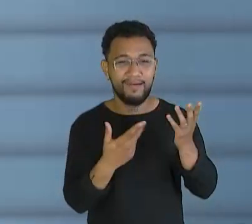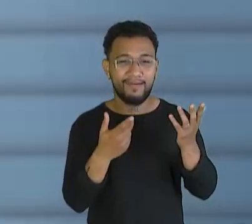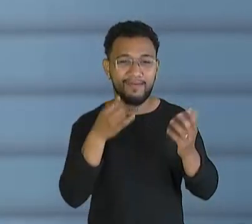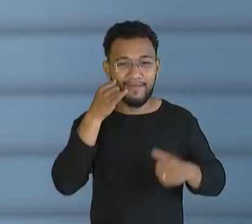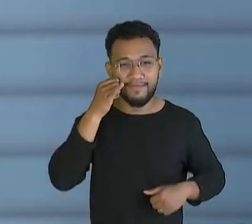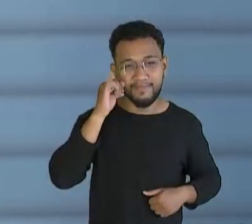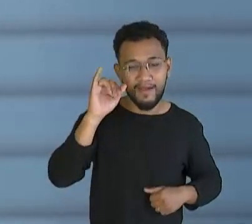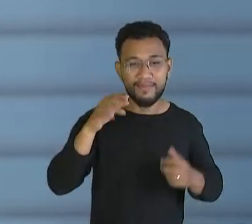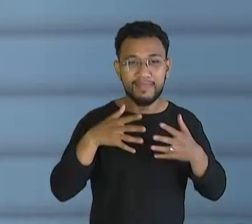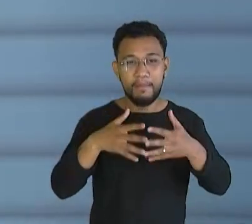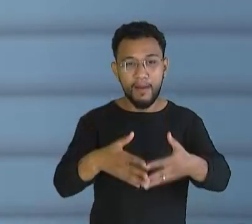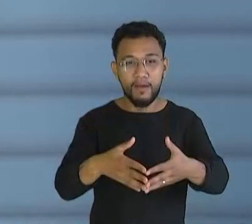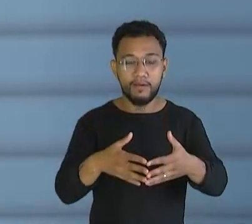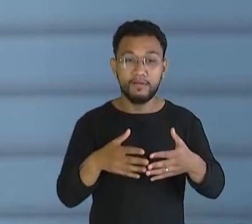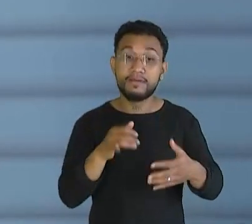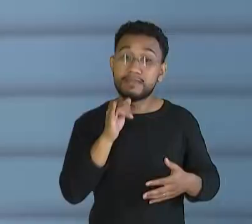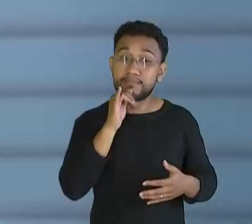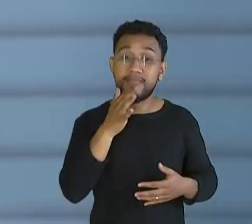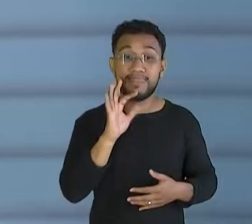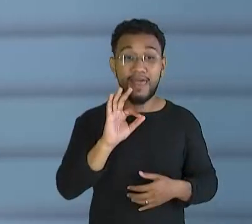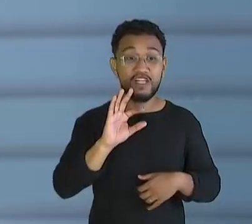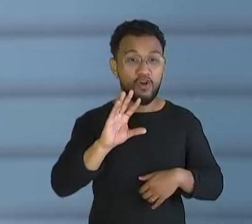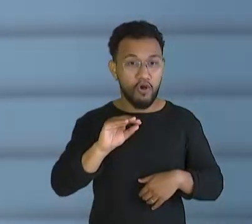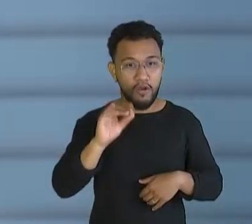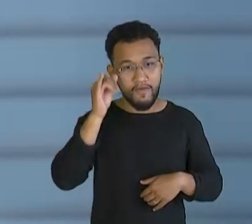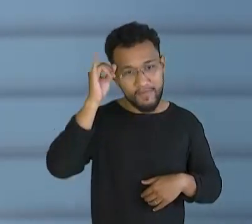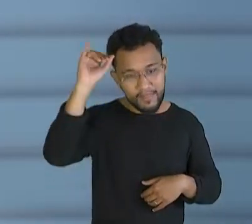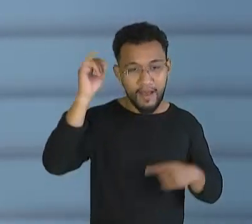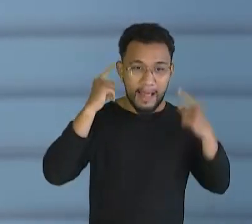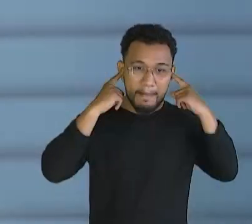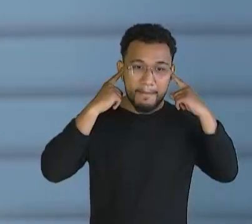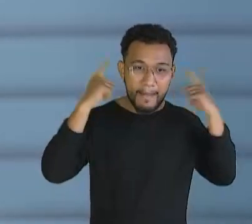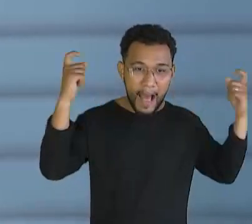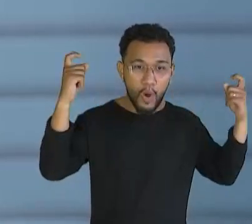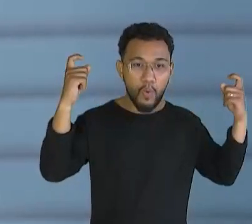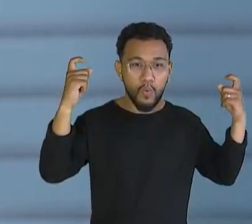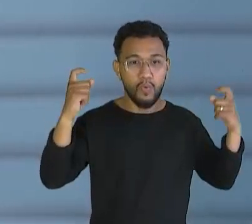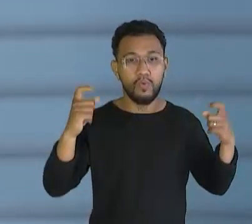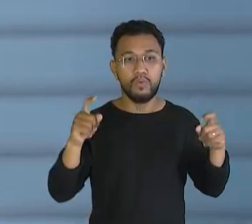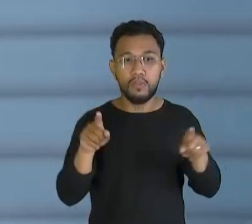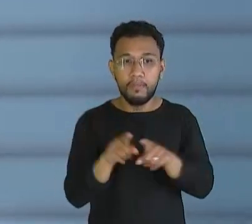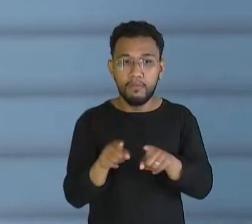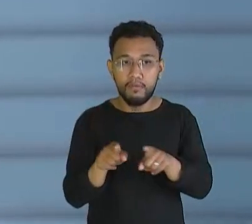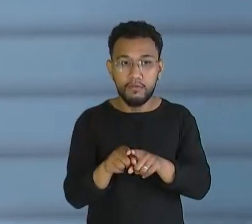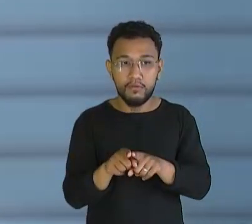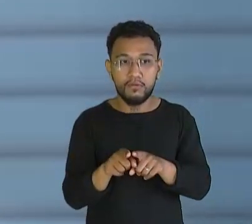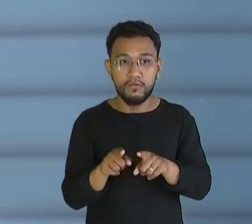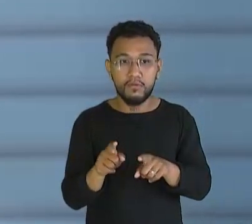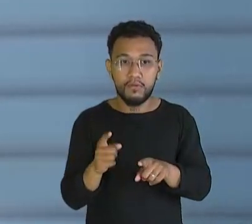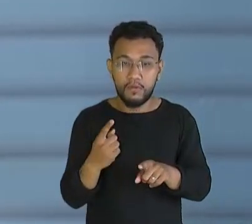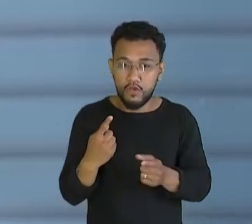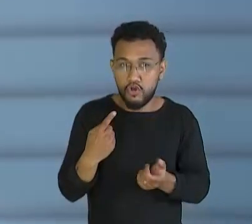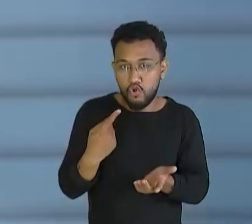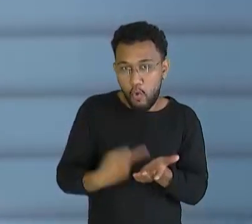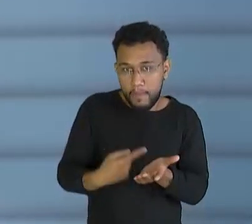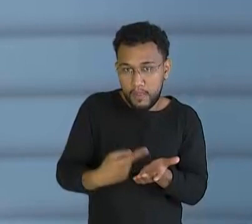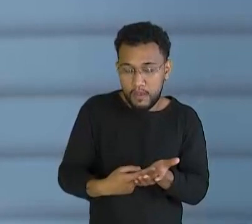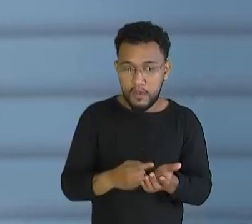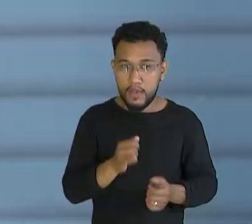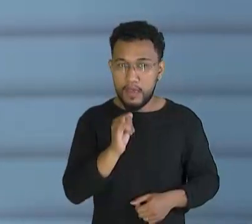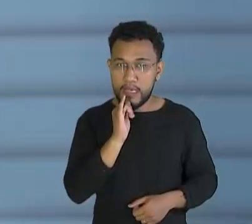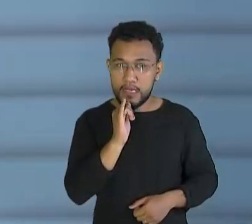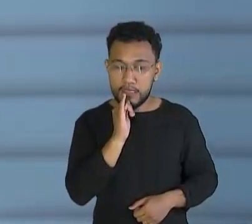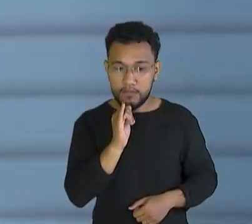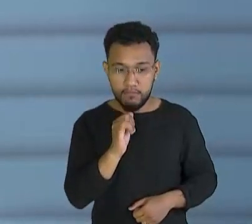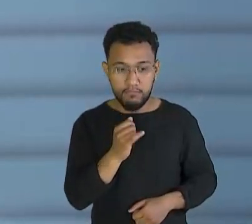convivência. A partir das 10 horas não pode fazer barulho. Sim. Você tem que acordar com seu colega de quarto o horário que você vai chegar para não